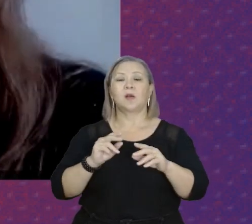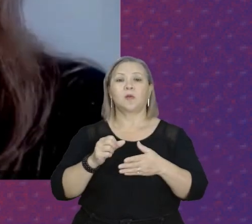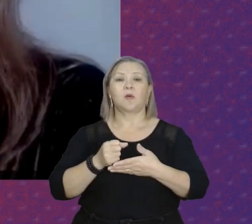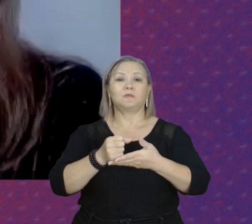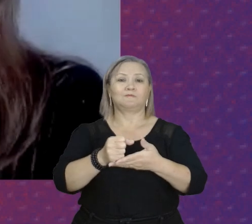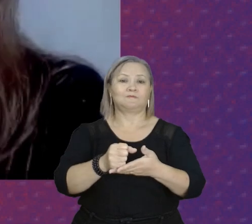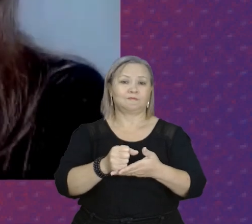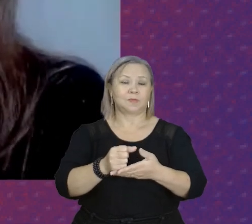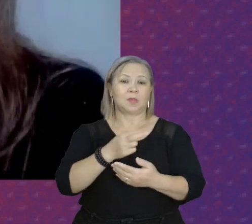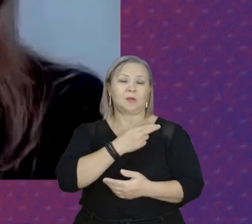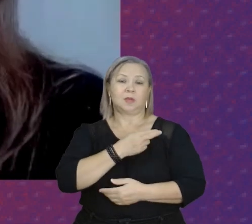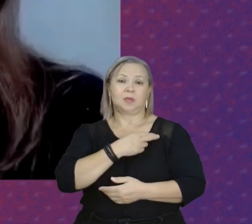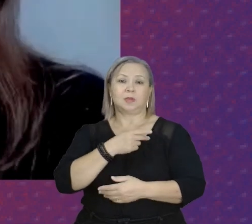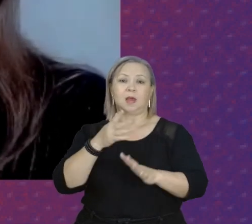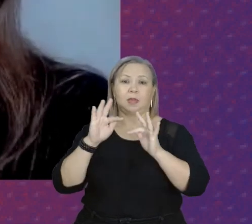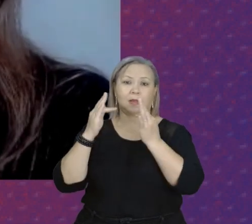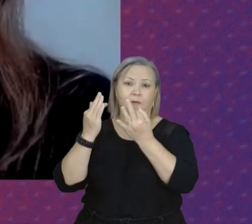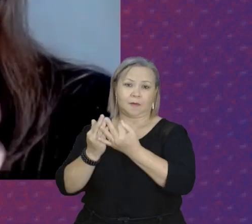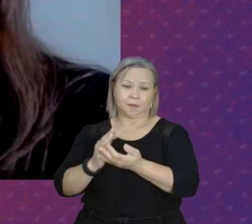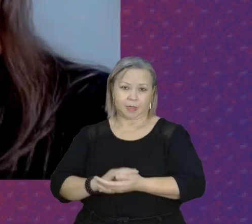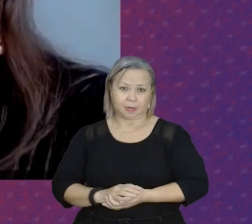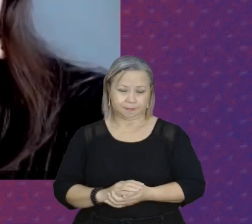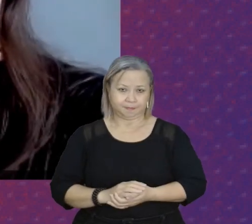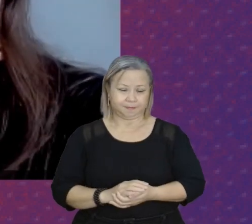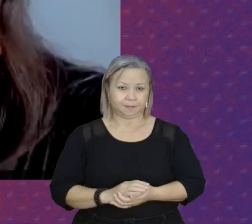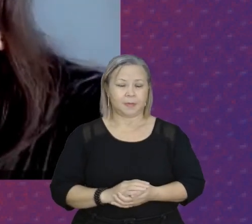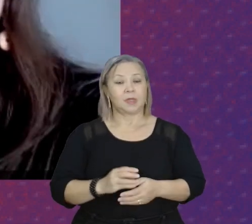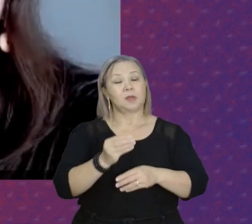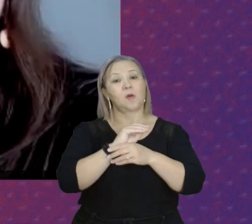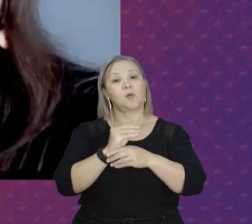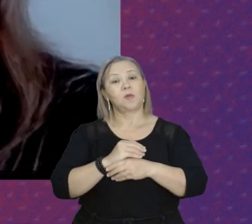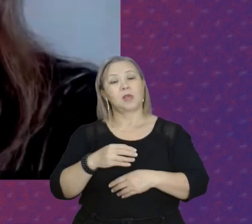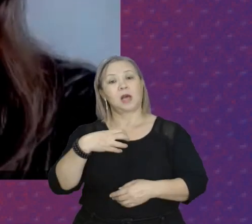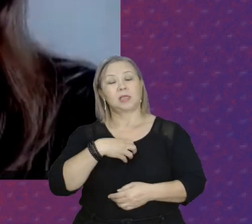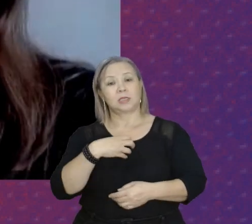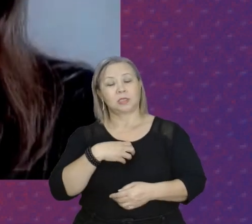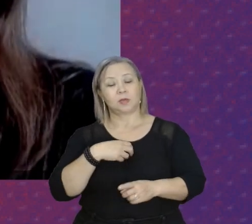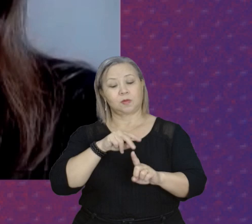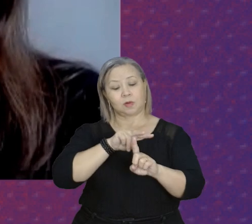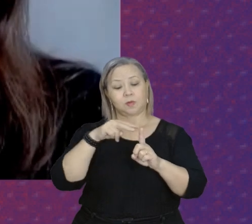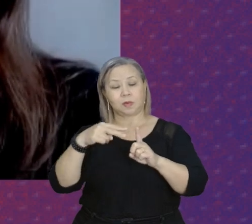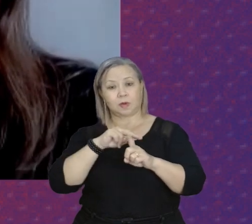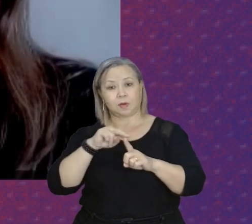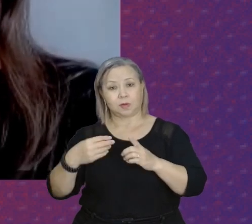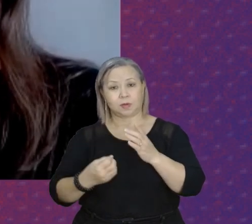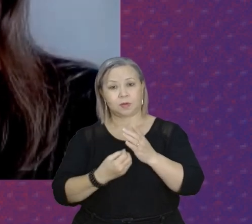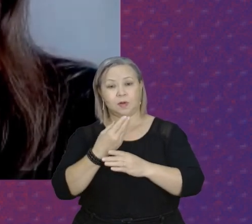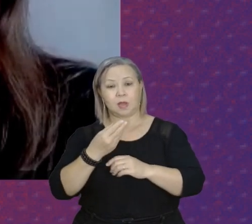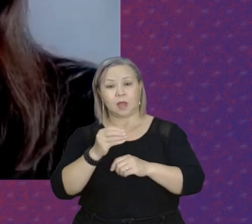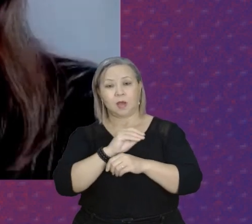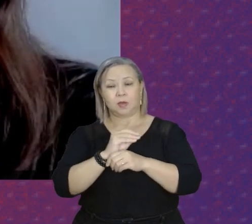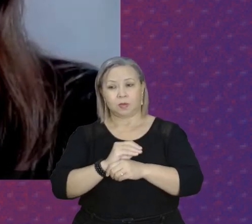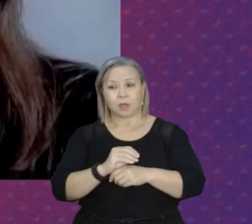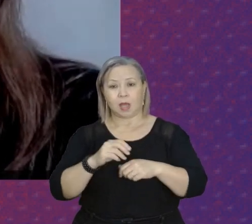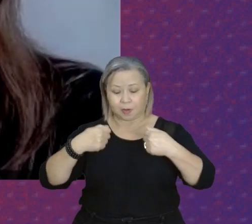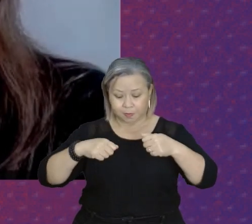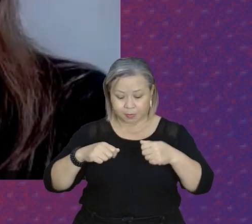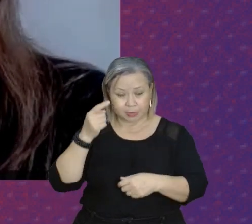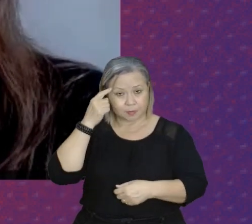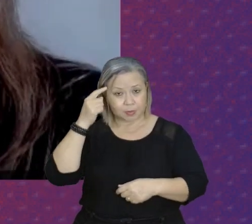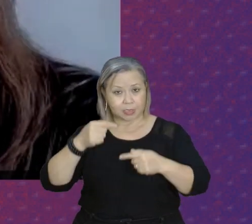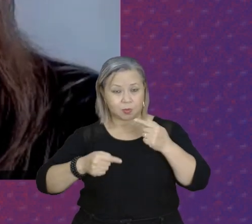Então, o cuidado está em disputa em vários sentidos. Para nós, numa perspectiva de geração de igualdade, a gente precisa pensar as